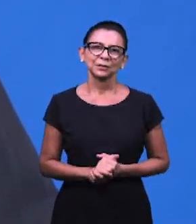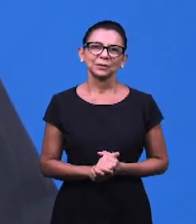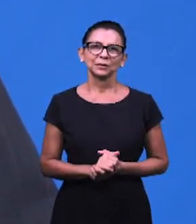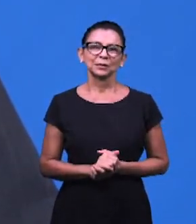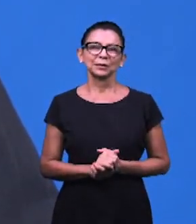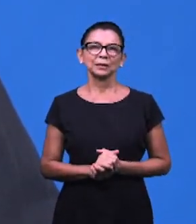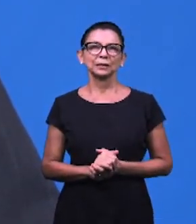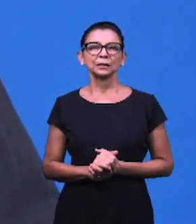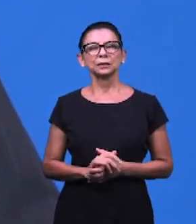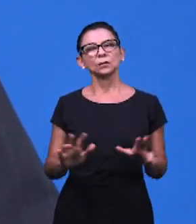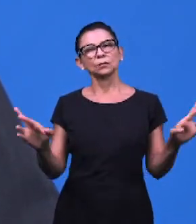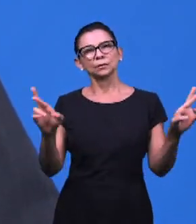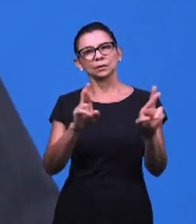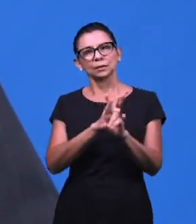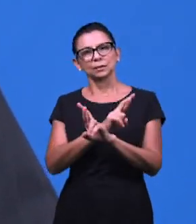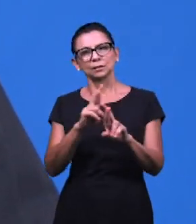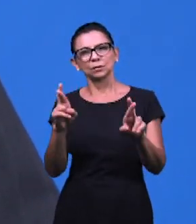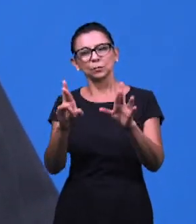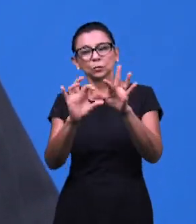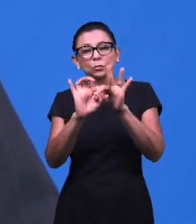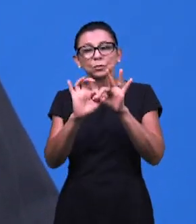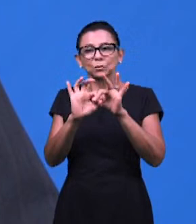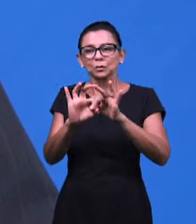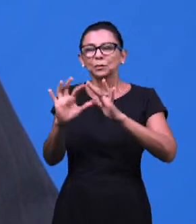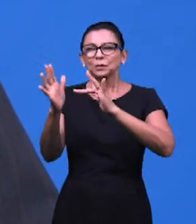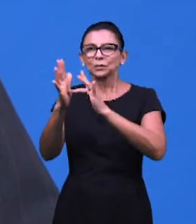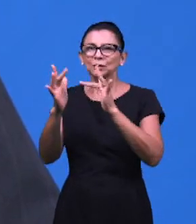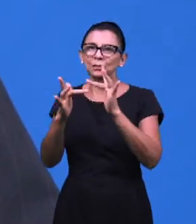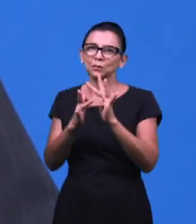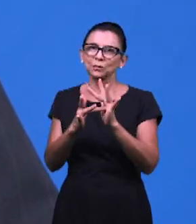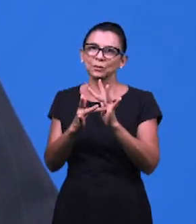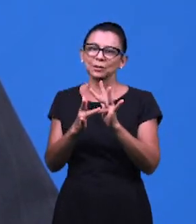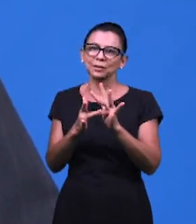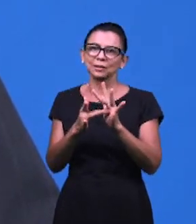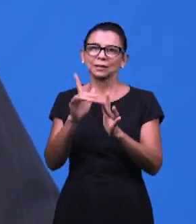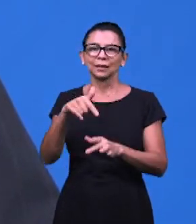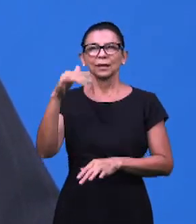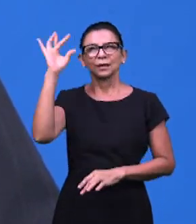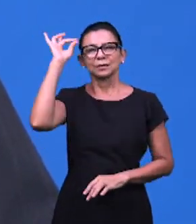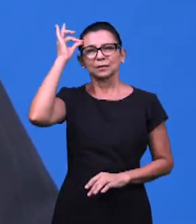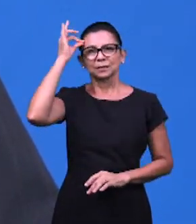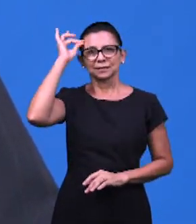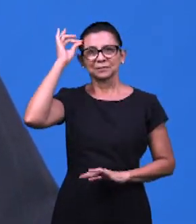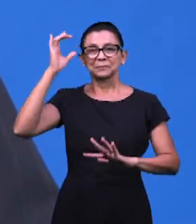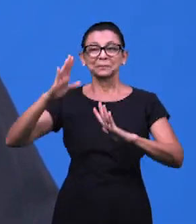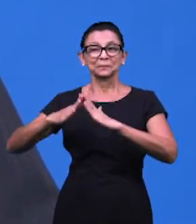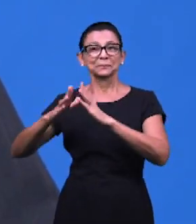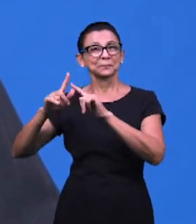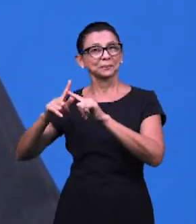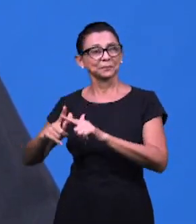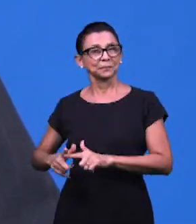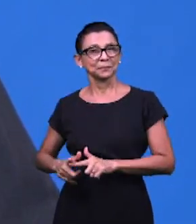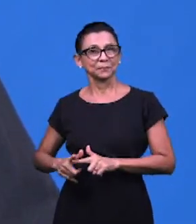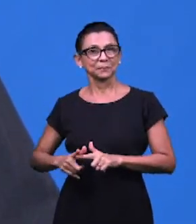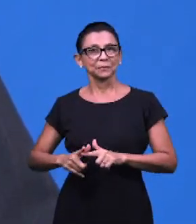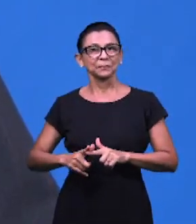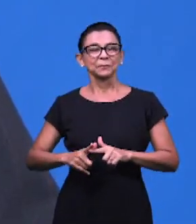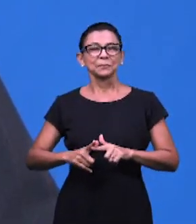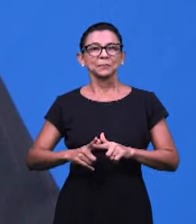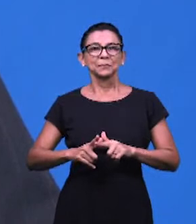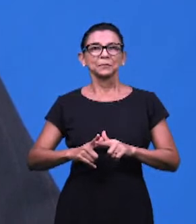a cada um de nós, os laços espirituais, ou seja, agora a igreja é unida a